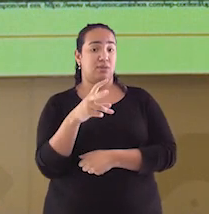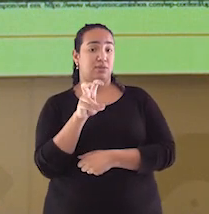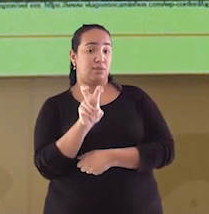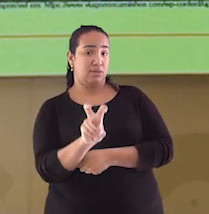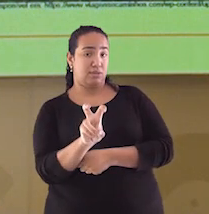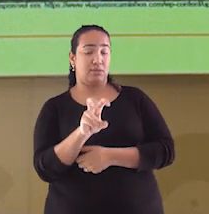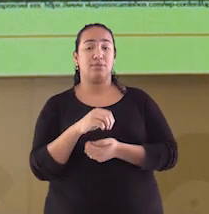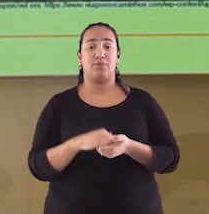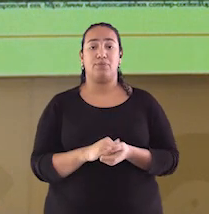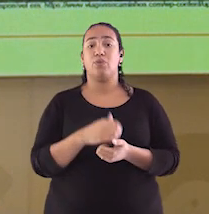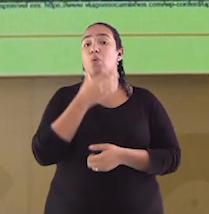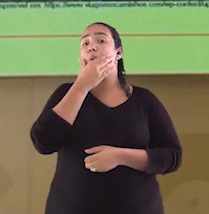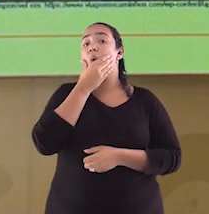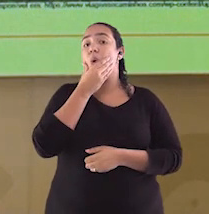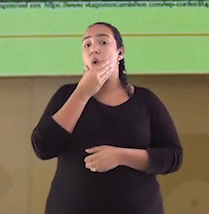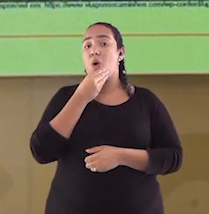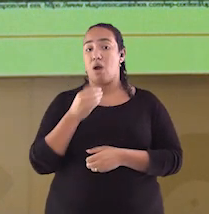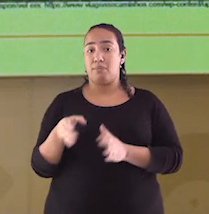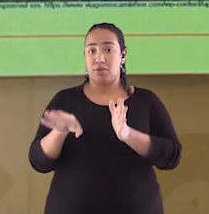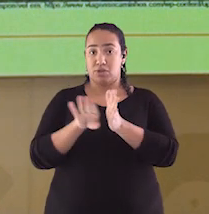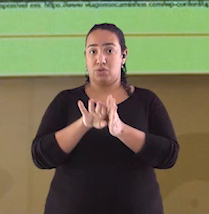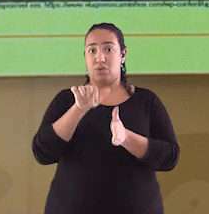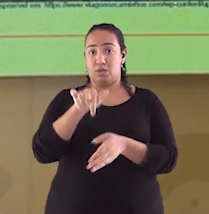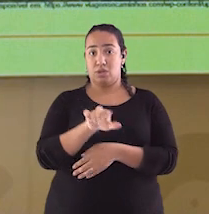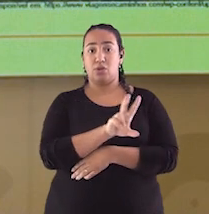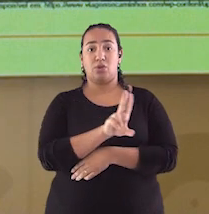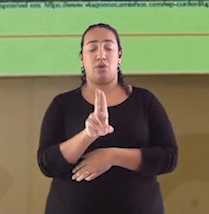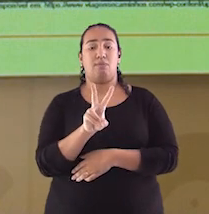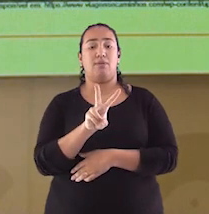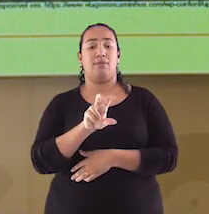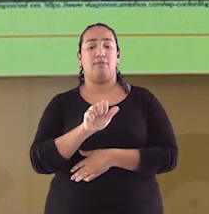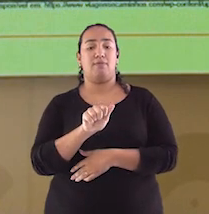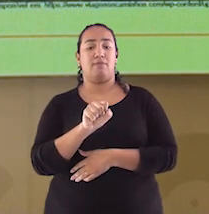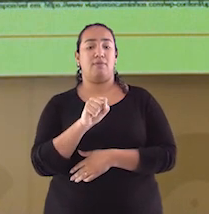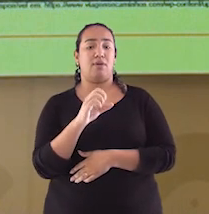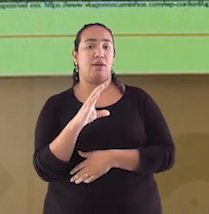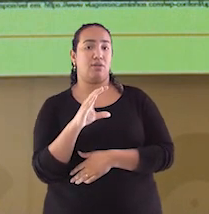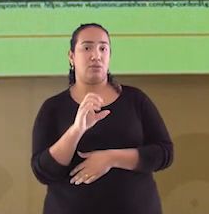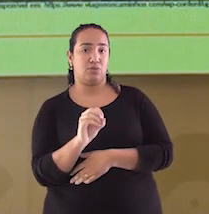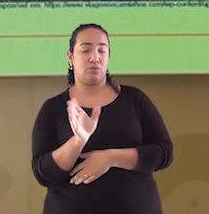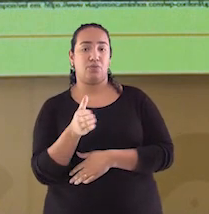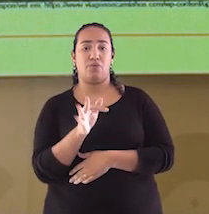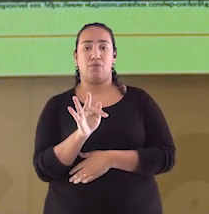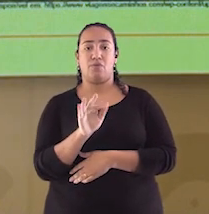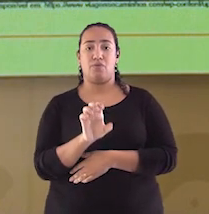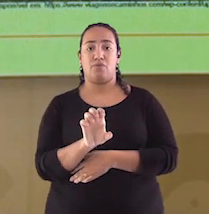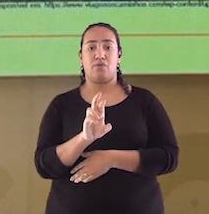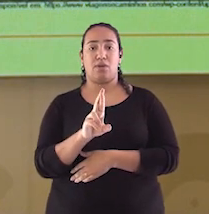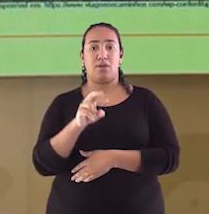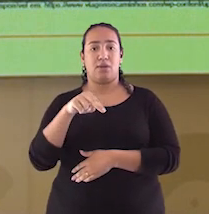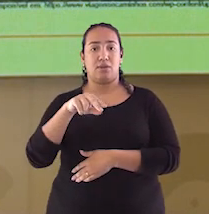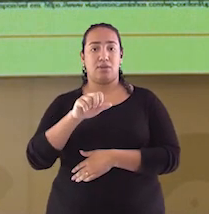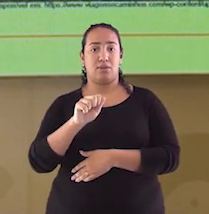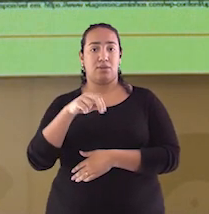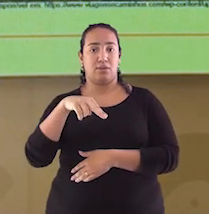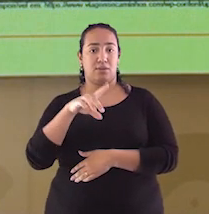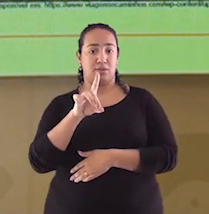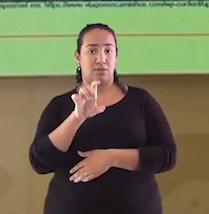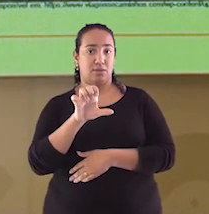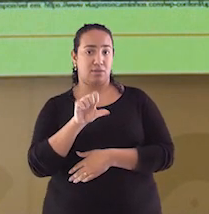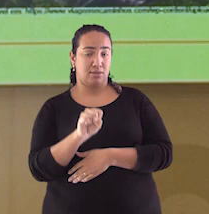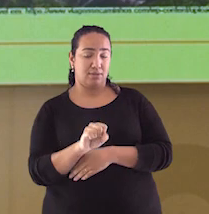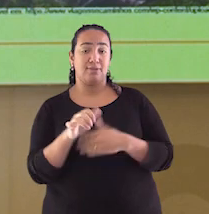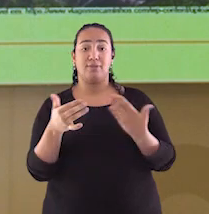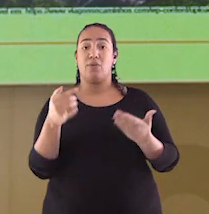1535 por Vasco Fernandes Coutinho. Foi por ela que o Espírito Santo começou. Você